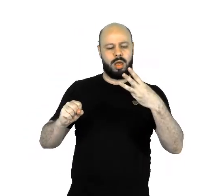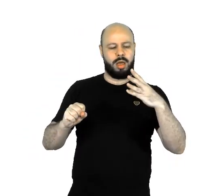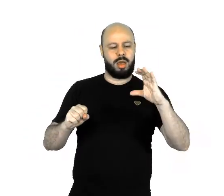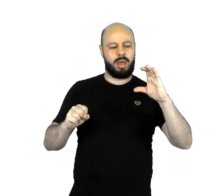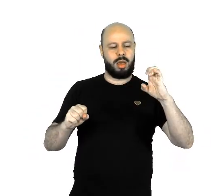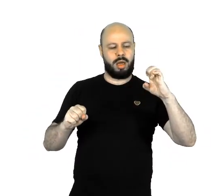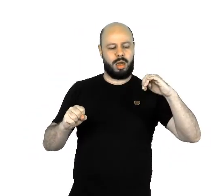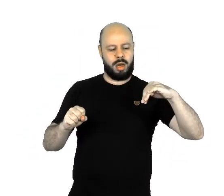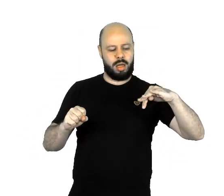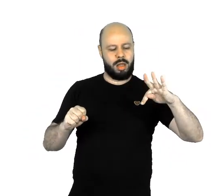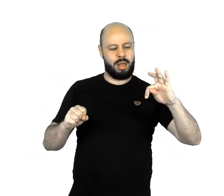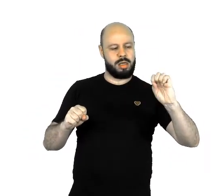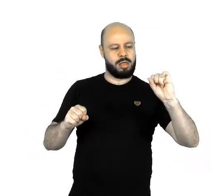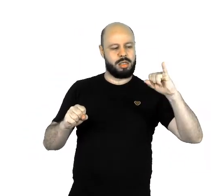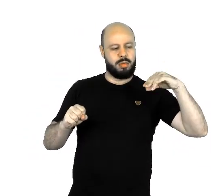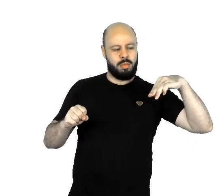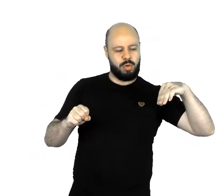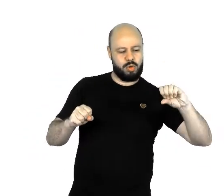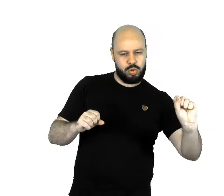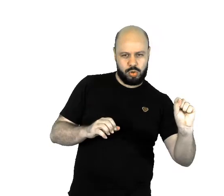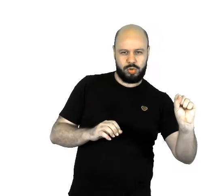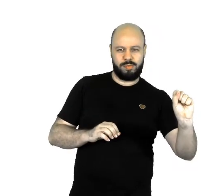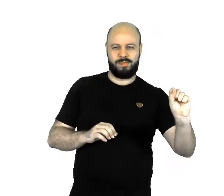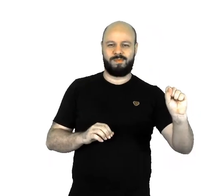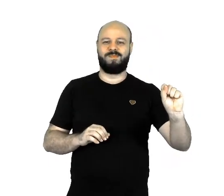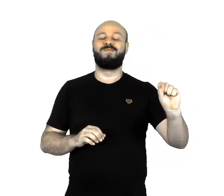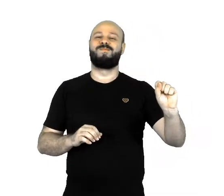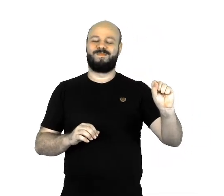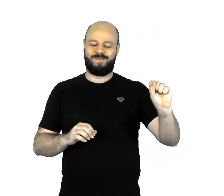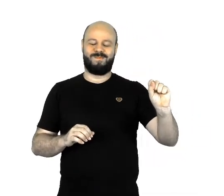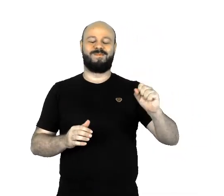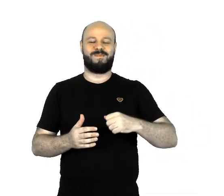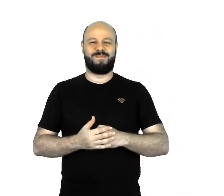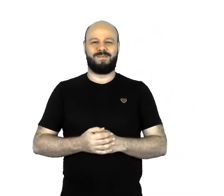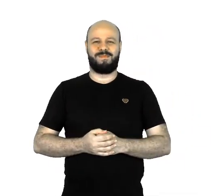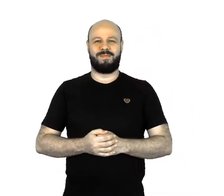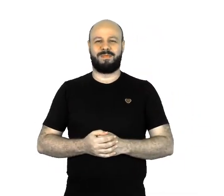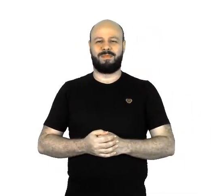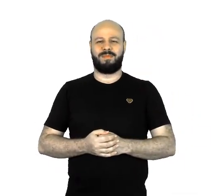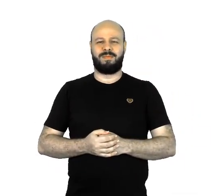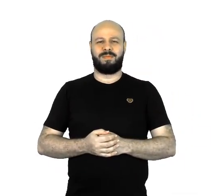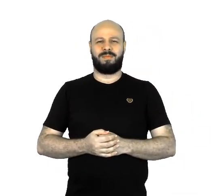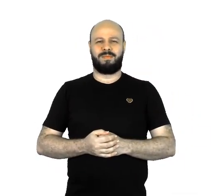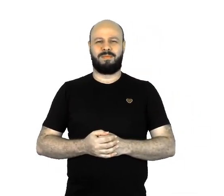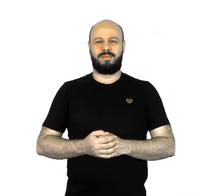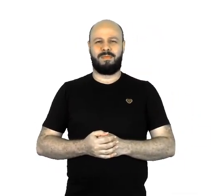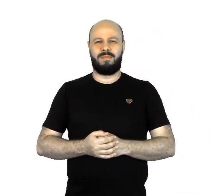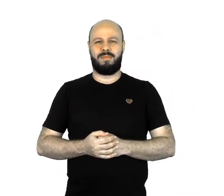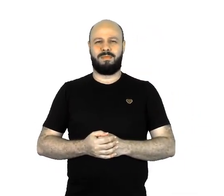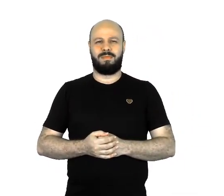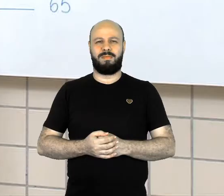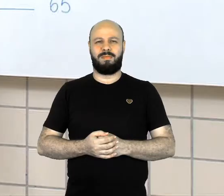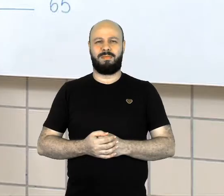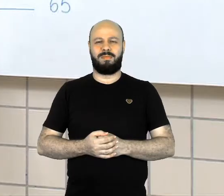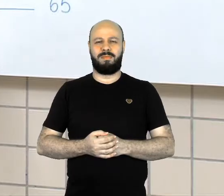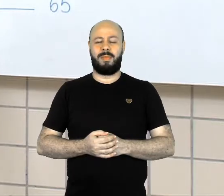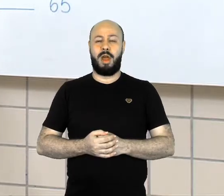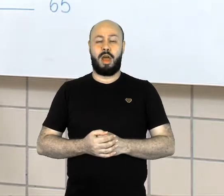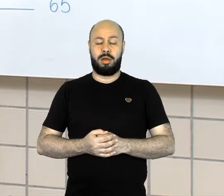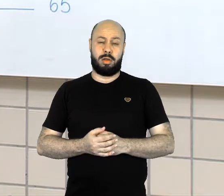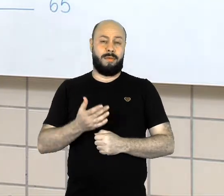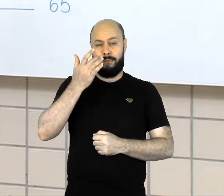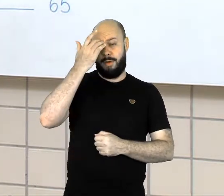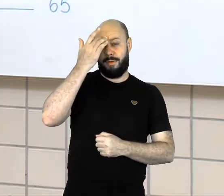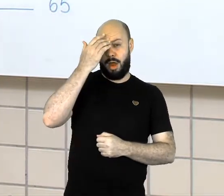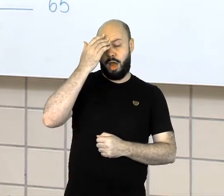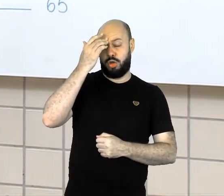53 centésimos, ou 3 inteiros, 5 décimos e 3 centésimos. Não é difícil, né? Agora